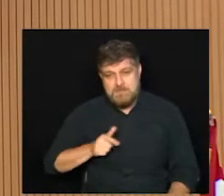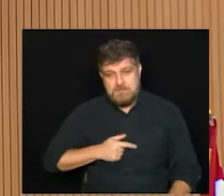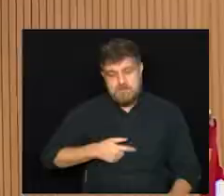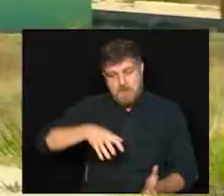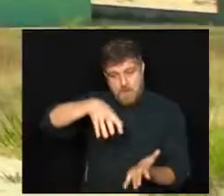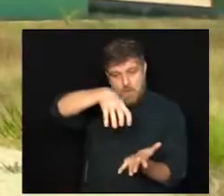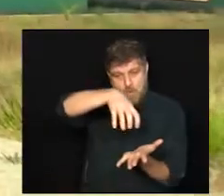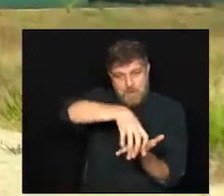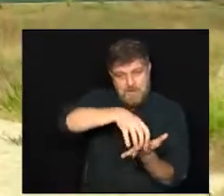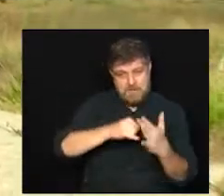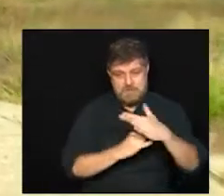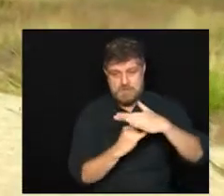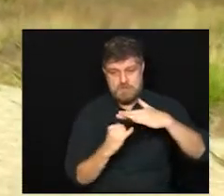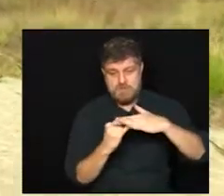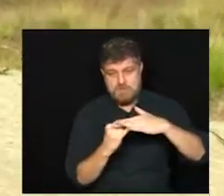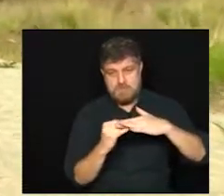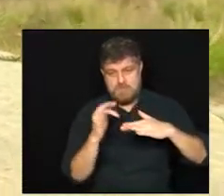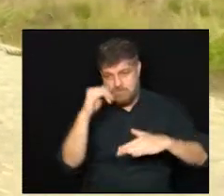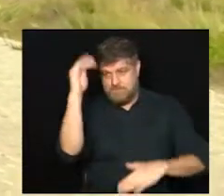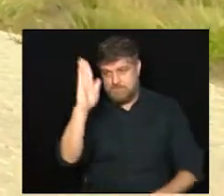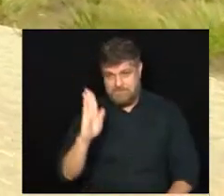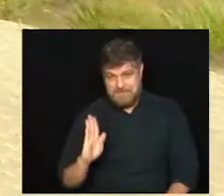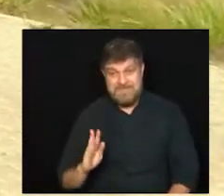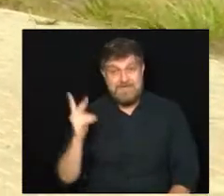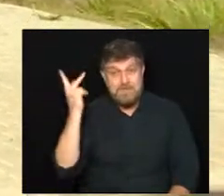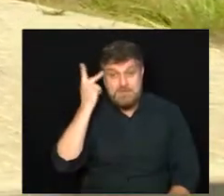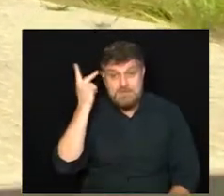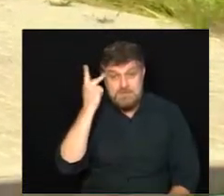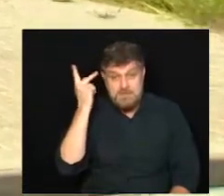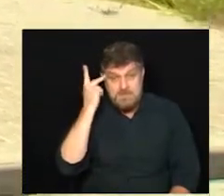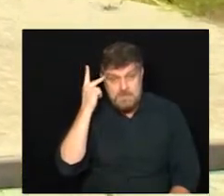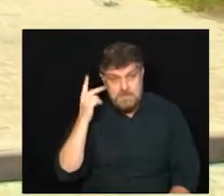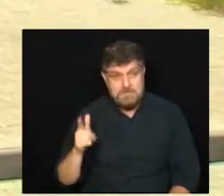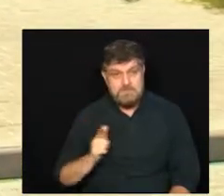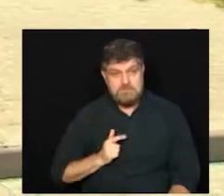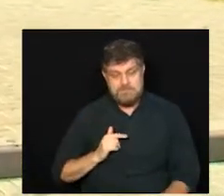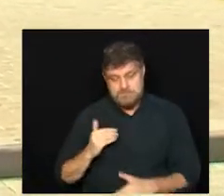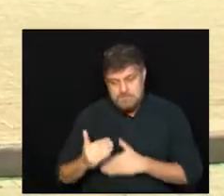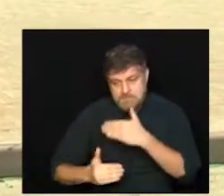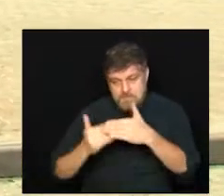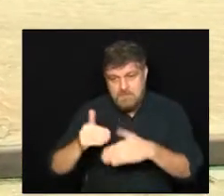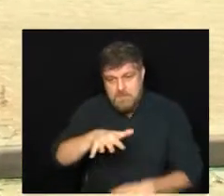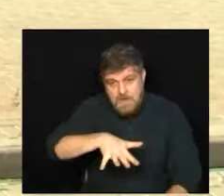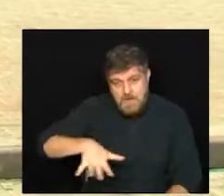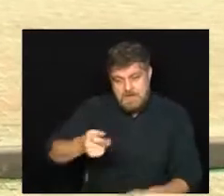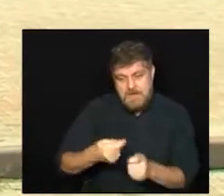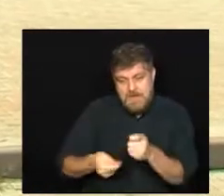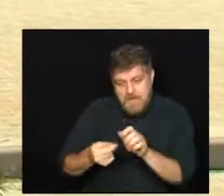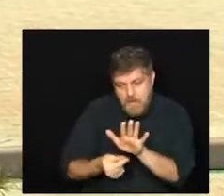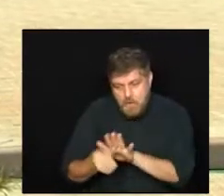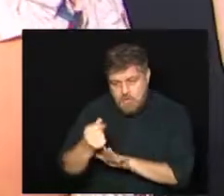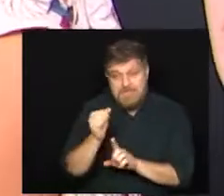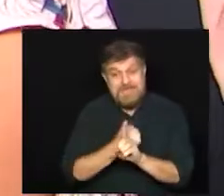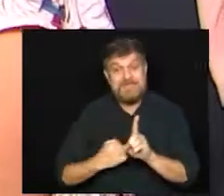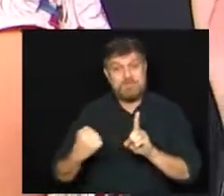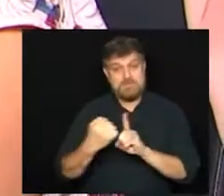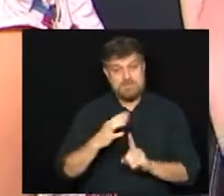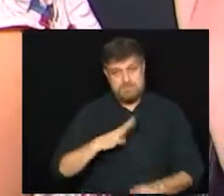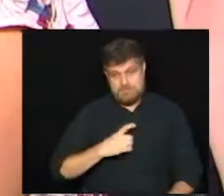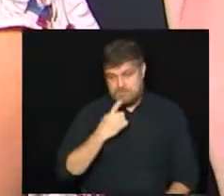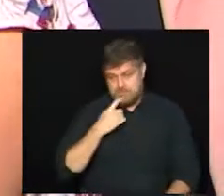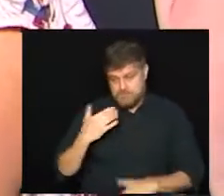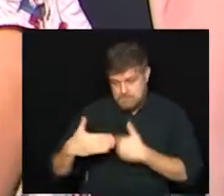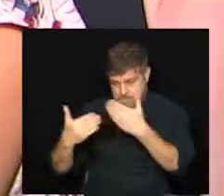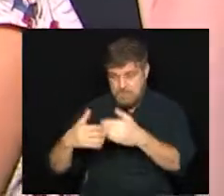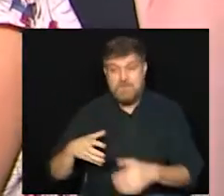de Campinas, do Instituto Federal de São Paulo, para o desenvolvimento econômico e social da cidade. O grupo